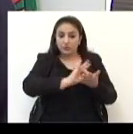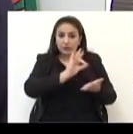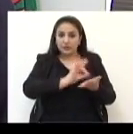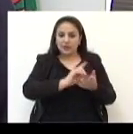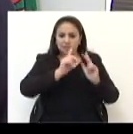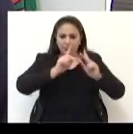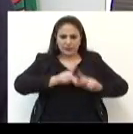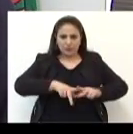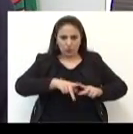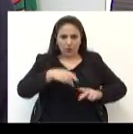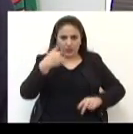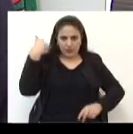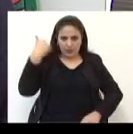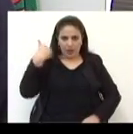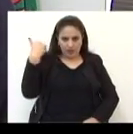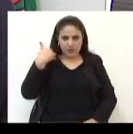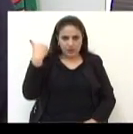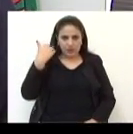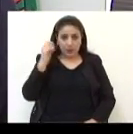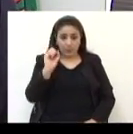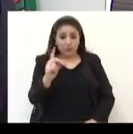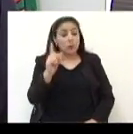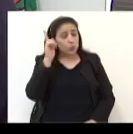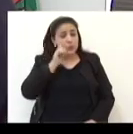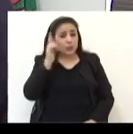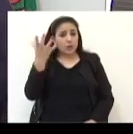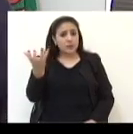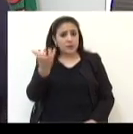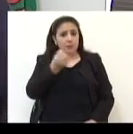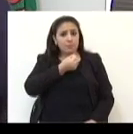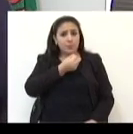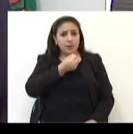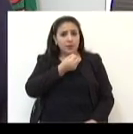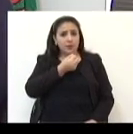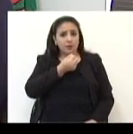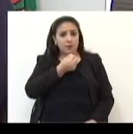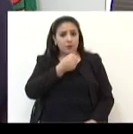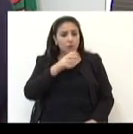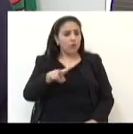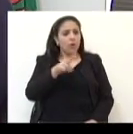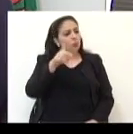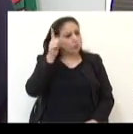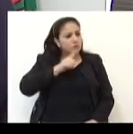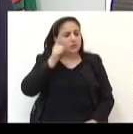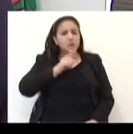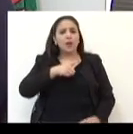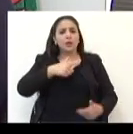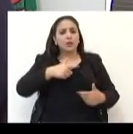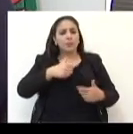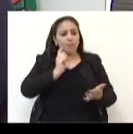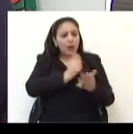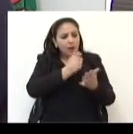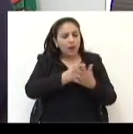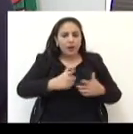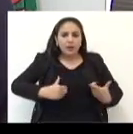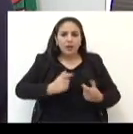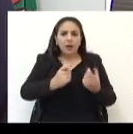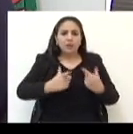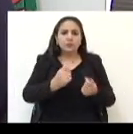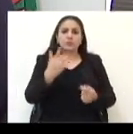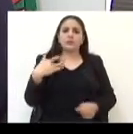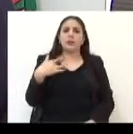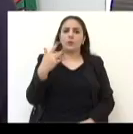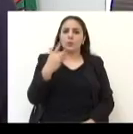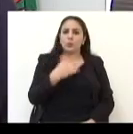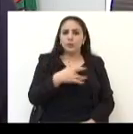pessoas com idade para aposentadoria consigam receber valores que sejam suficientes para a sua manutenção, para gastos com saúde, que a gente